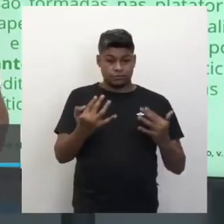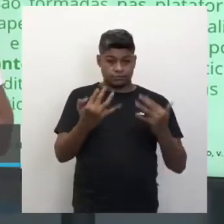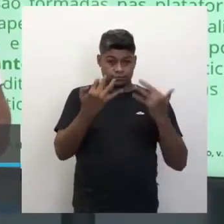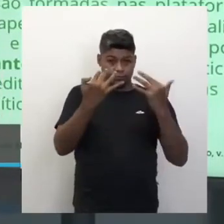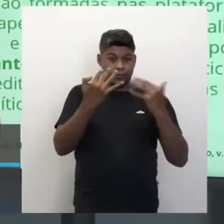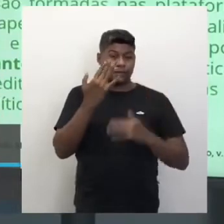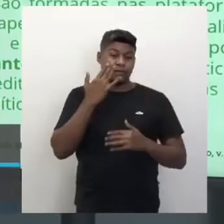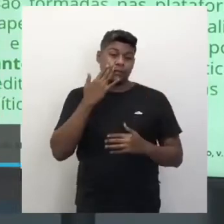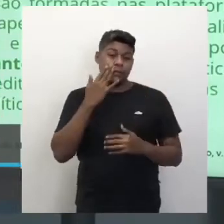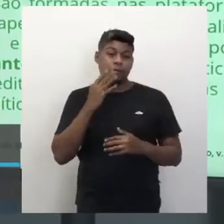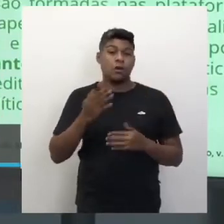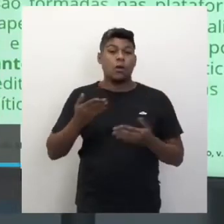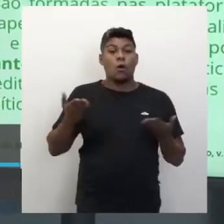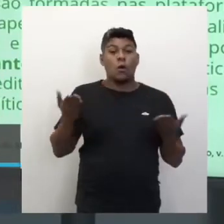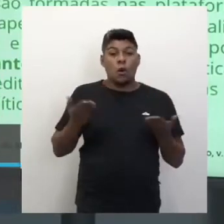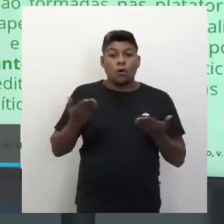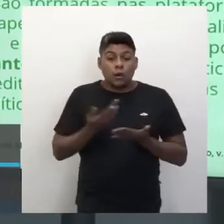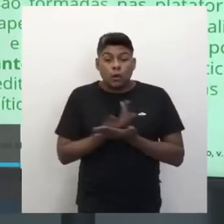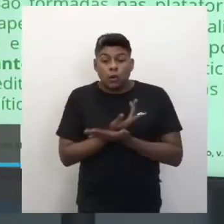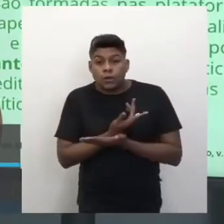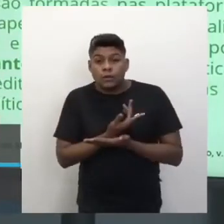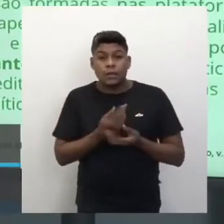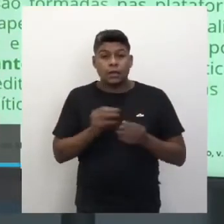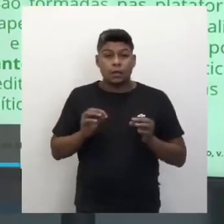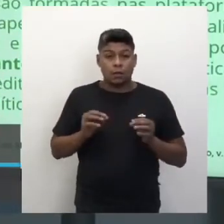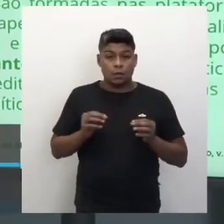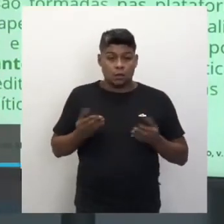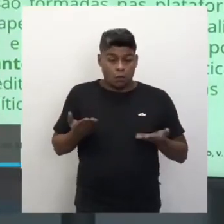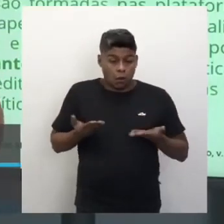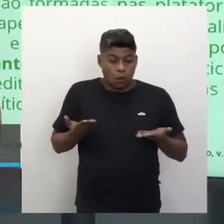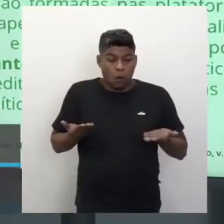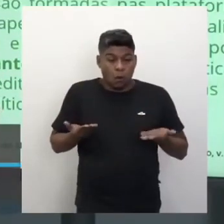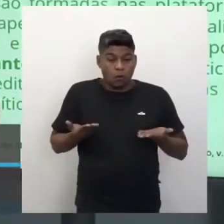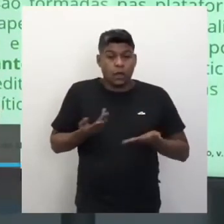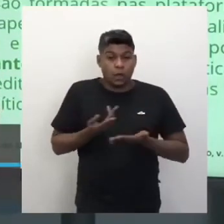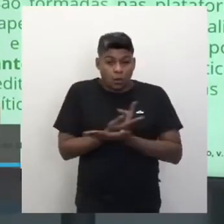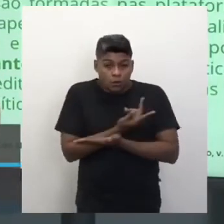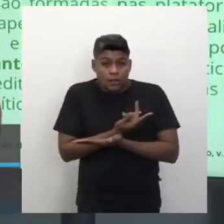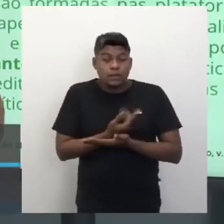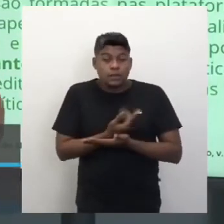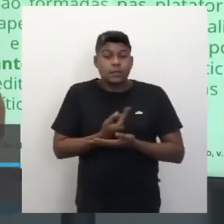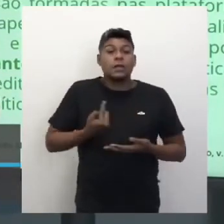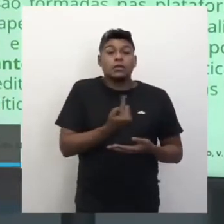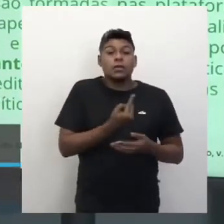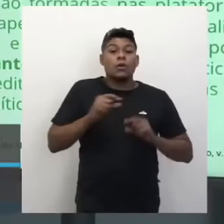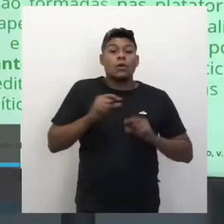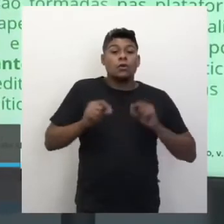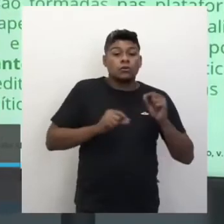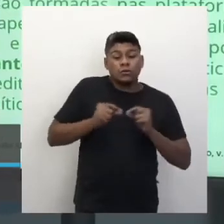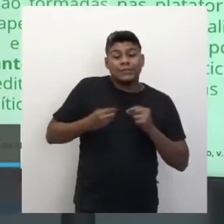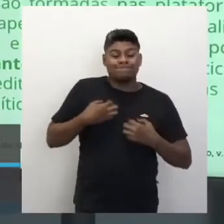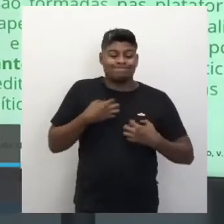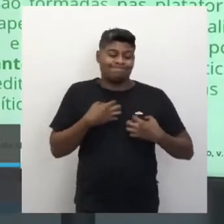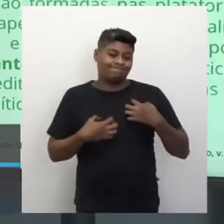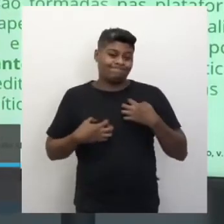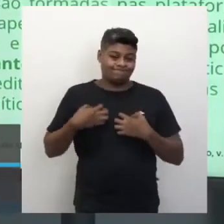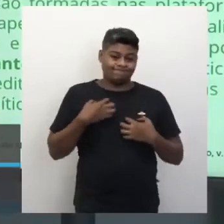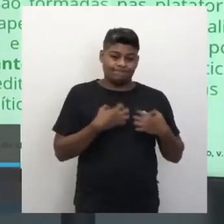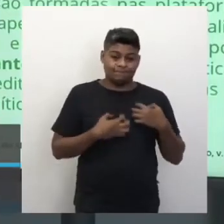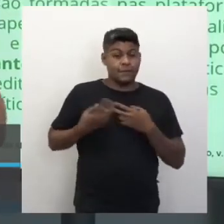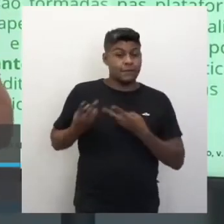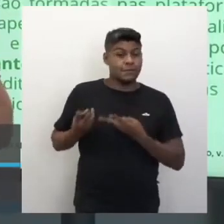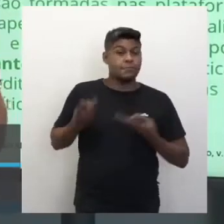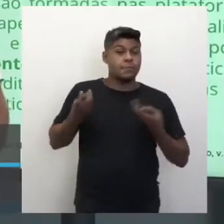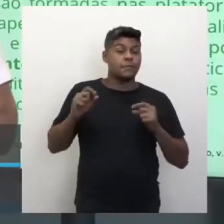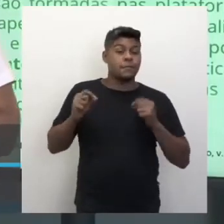Ele não passa só, hoje ocorreu isso. Não, ele fala, hoje ocorreu isso e nós estamos inconformados. Ali então já percebe que